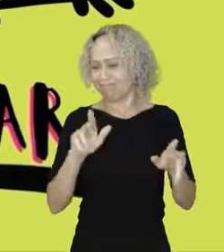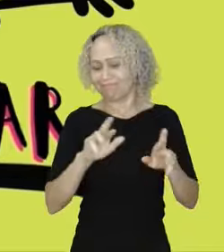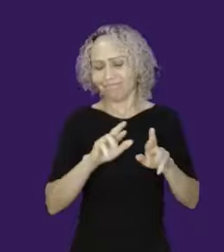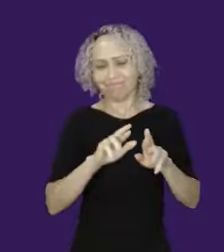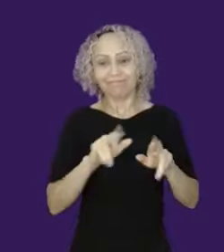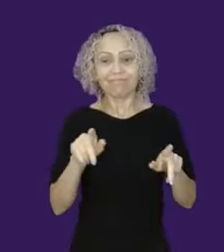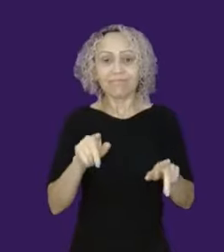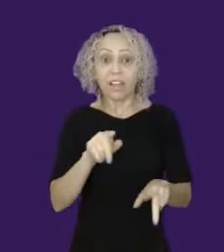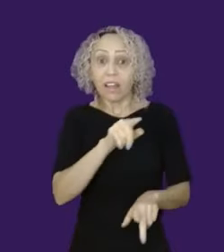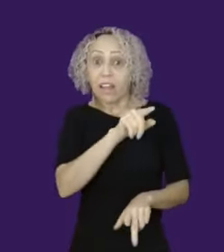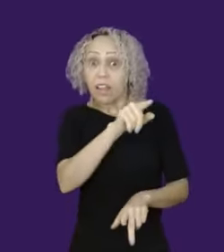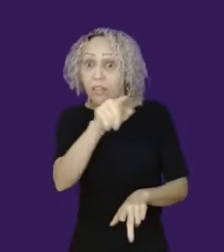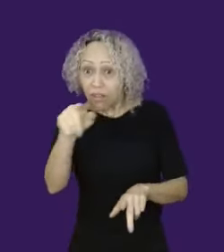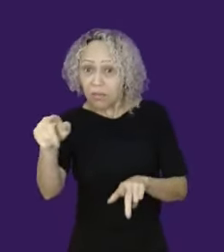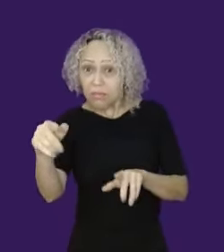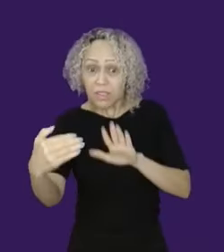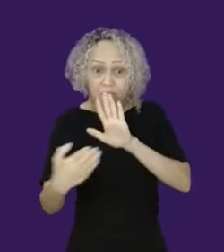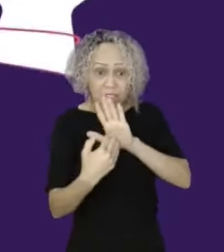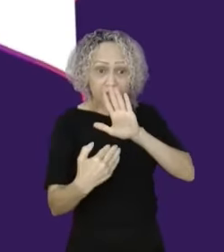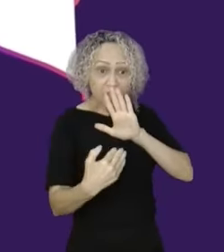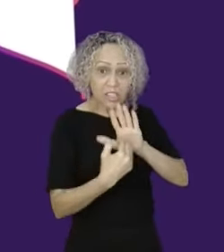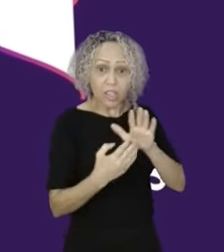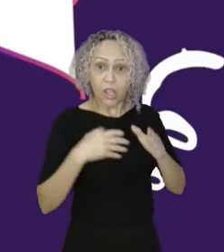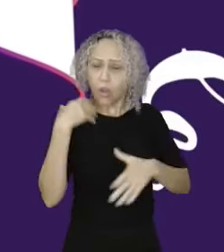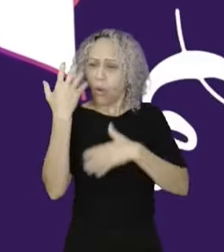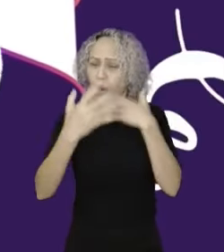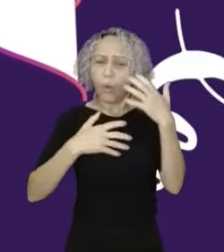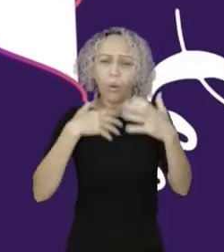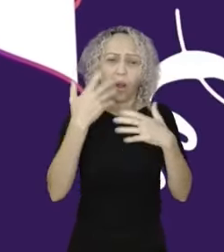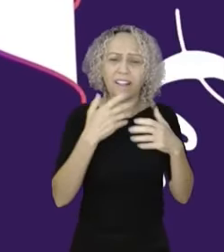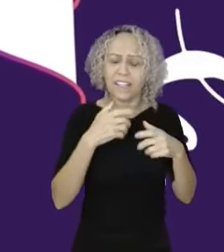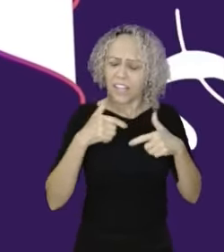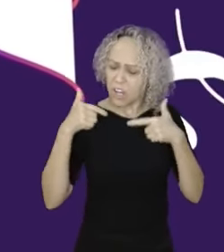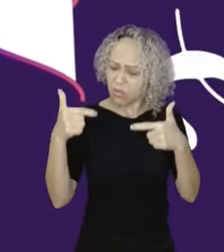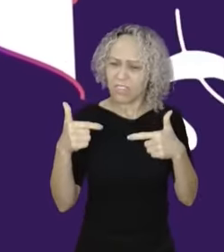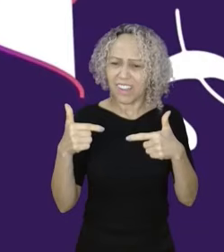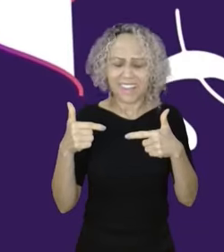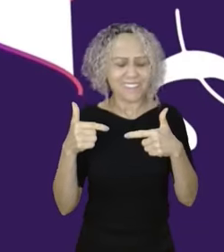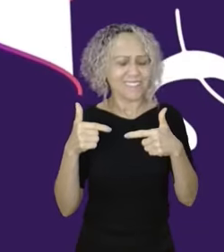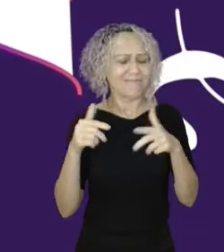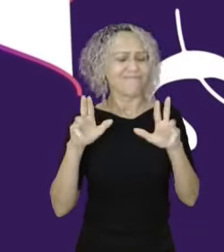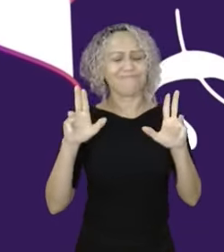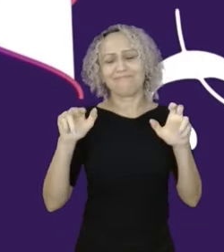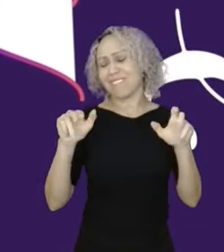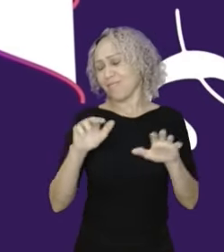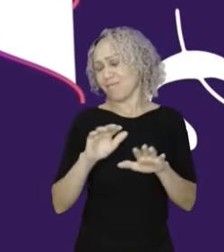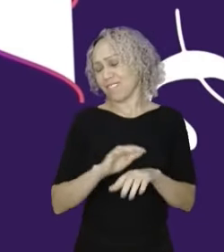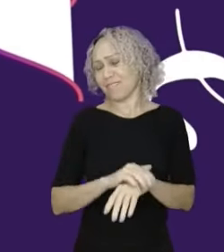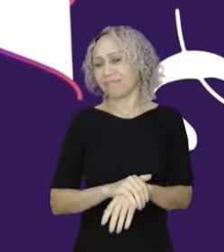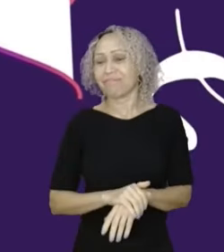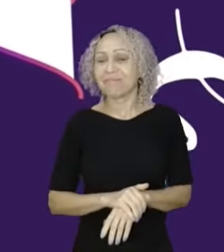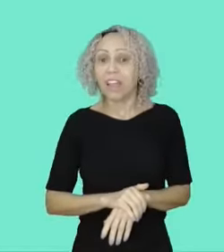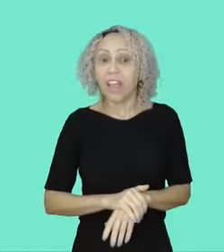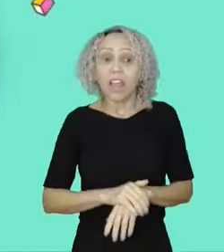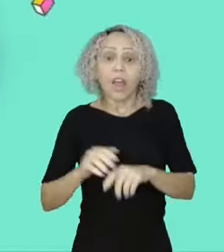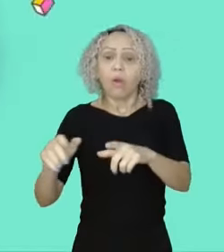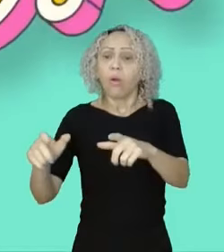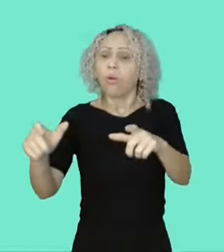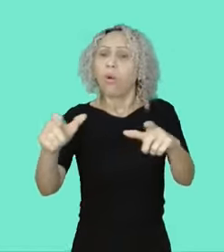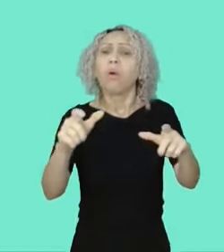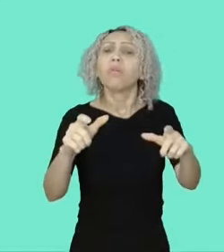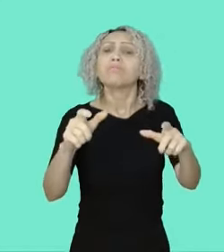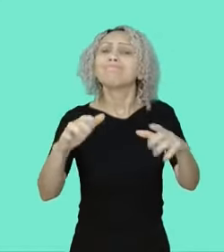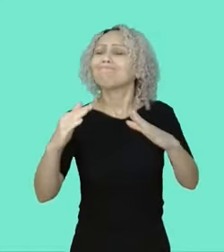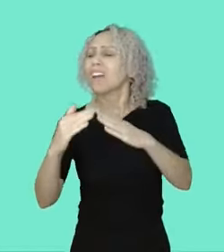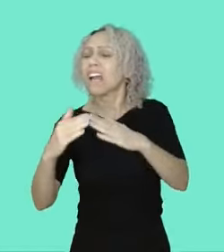calar ninguém vai me impedir de cantar e lutar seja em